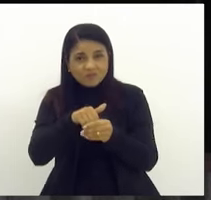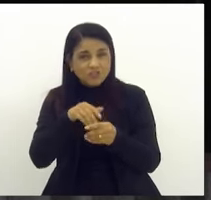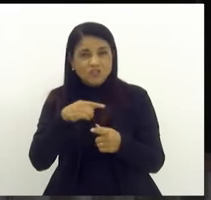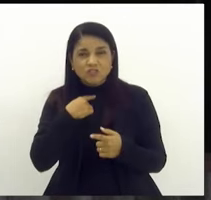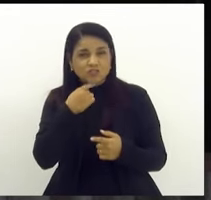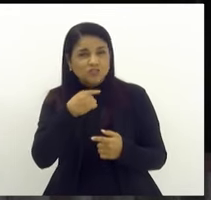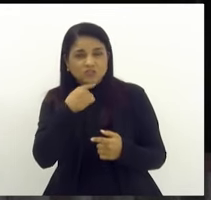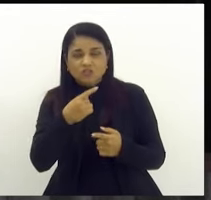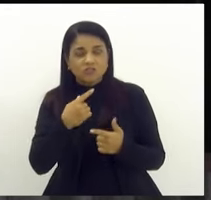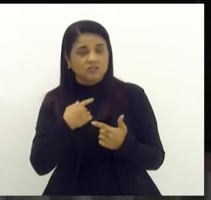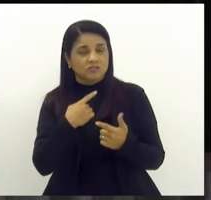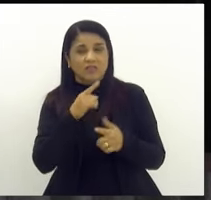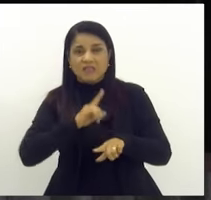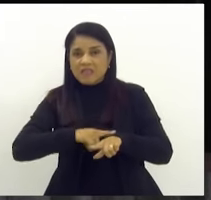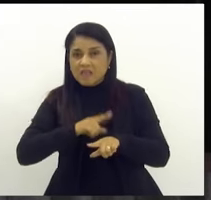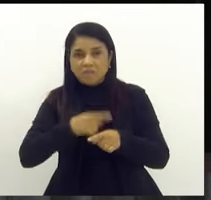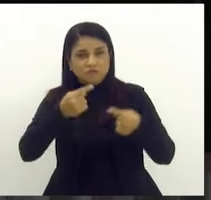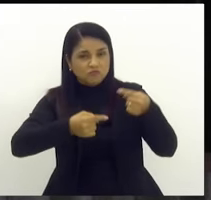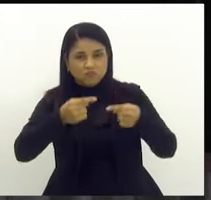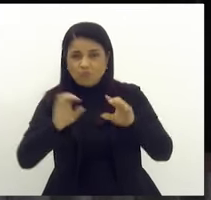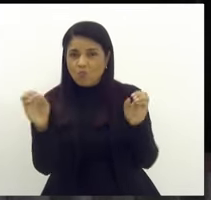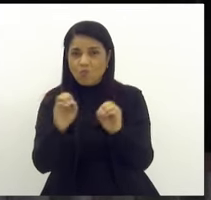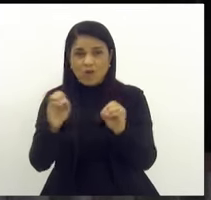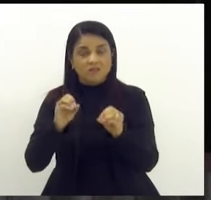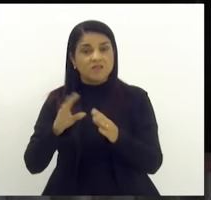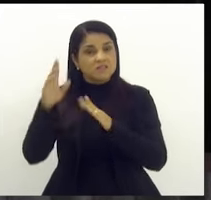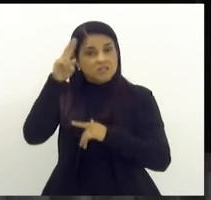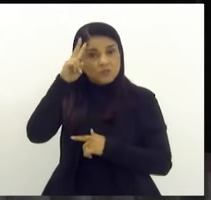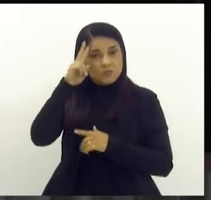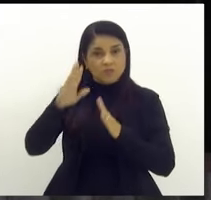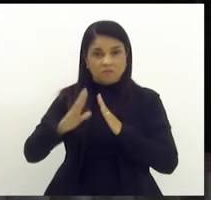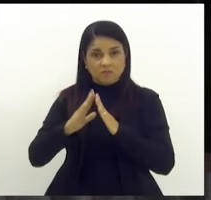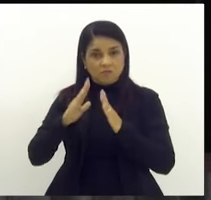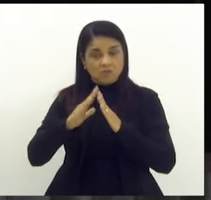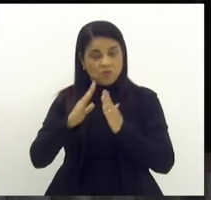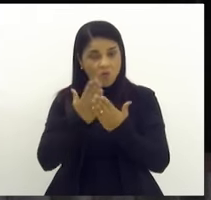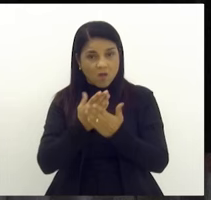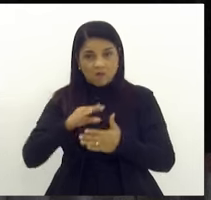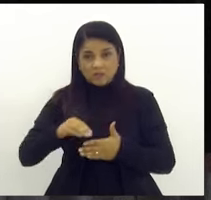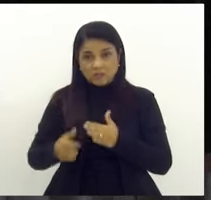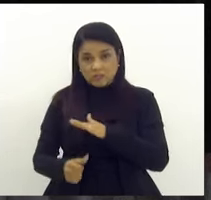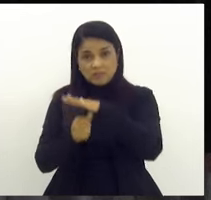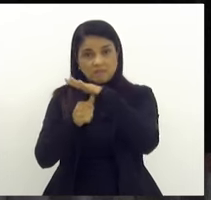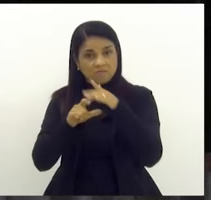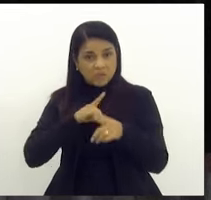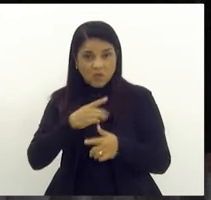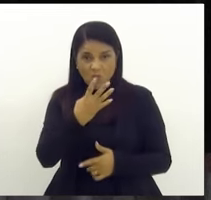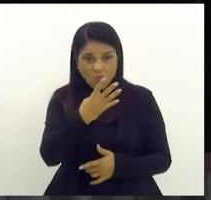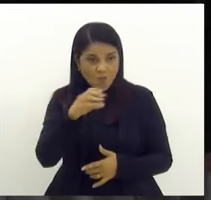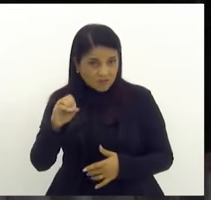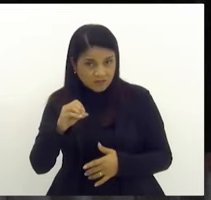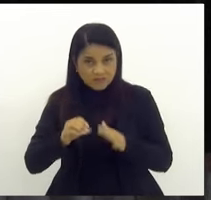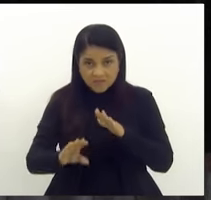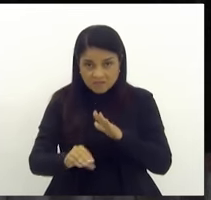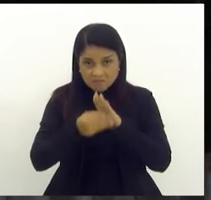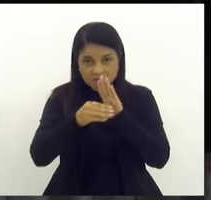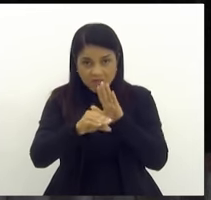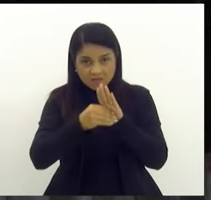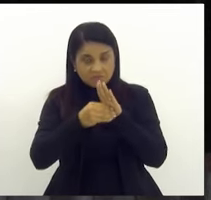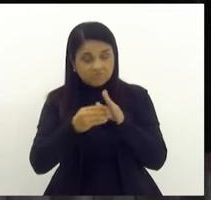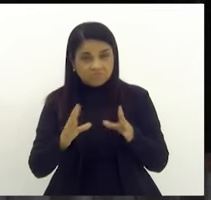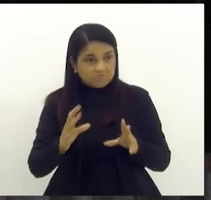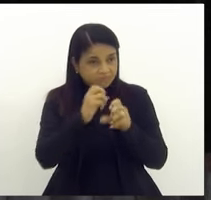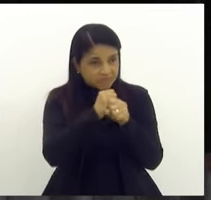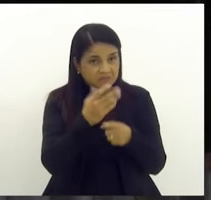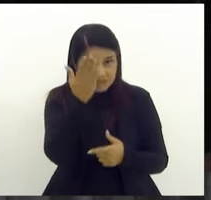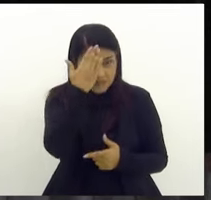discutir nada segunda-feira vai ter com reunião do colégio de ldes tem quantas emendas vamos di 400 emendas não sei quantas emendas foram protocol ao todo